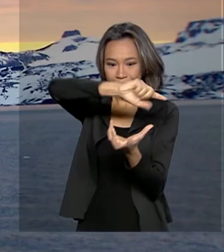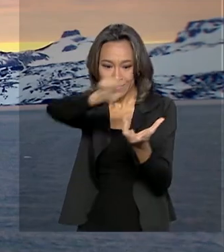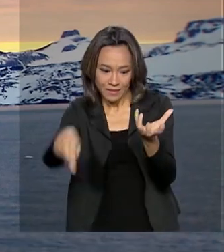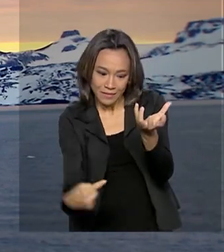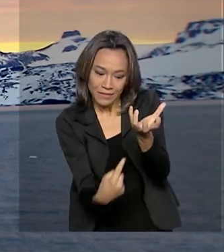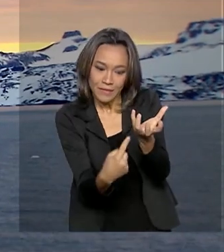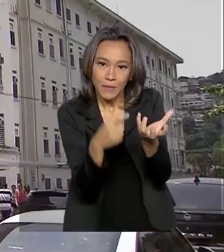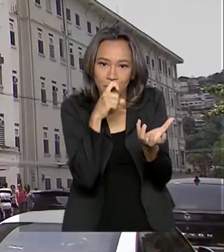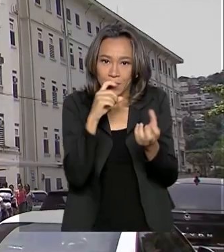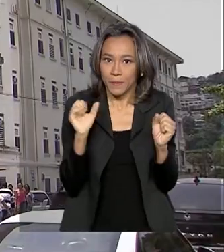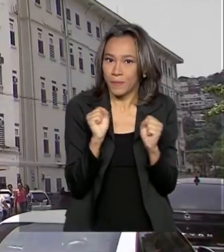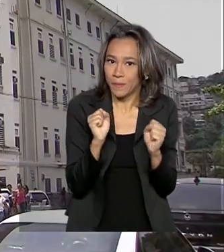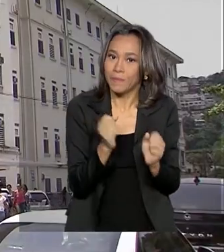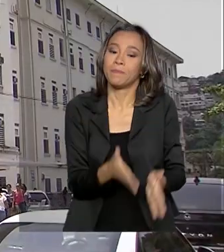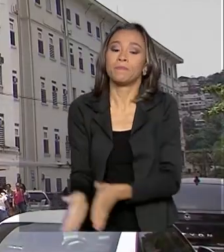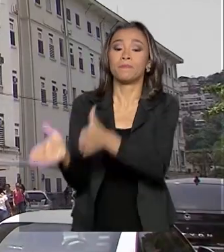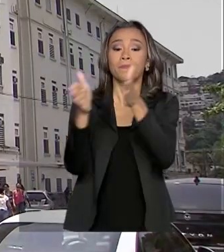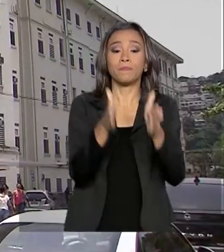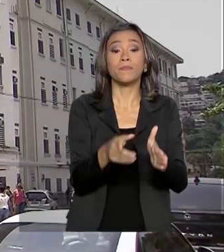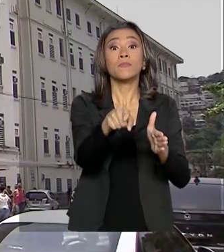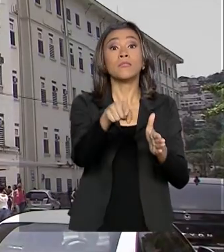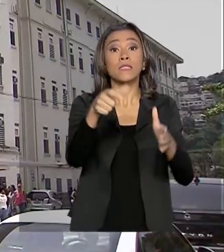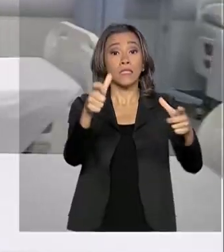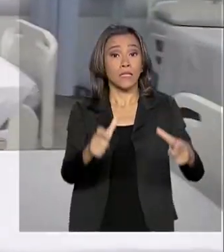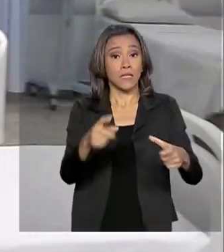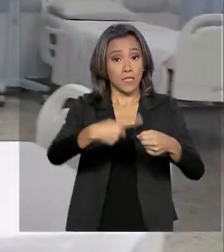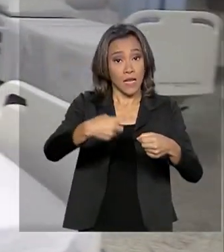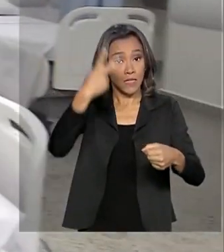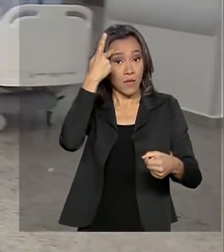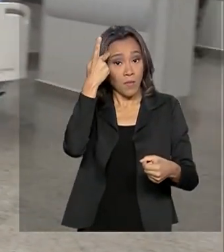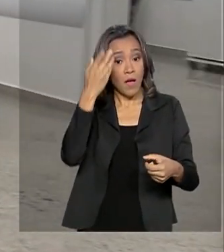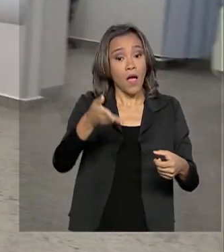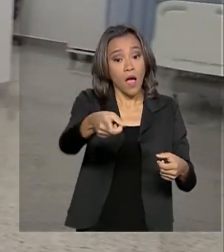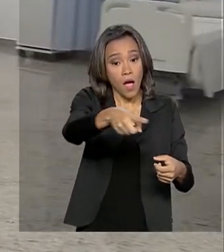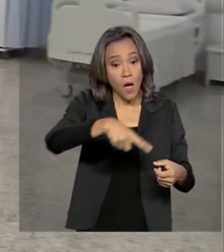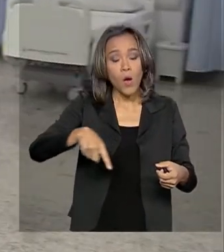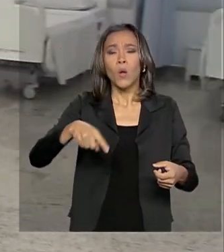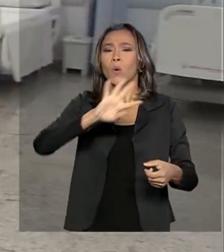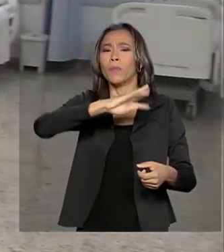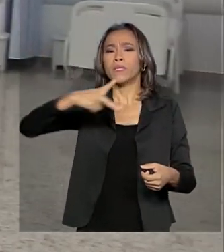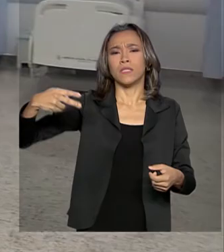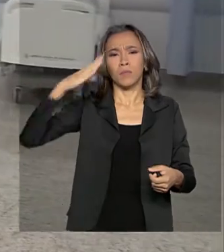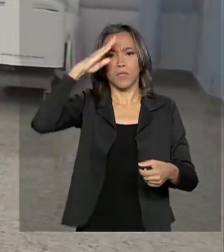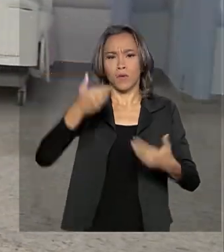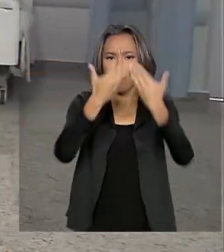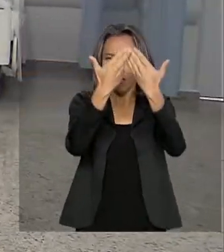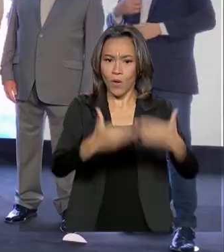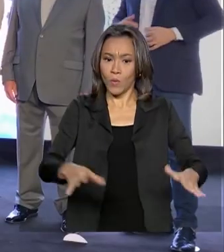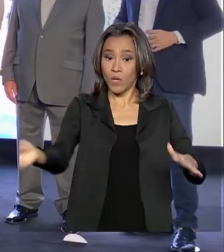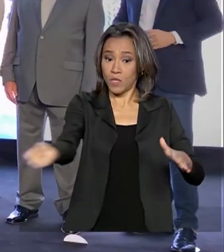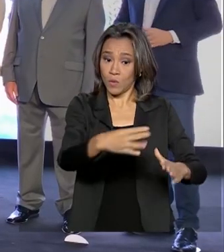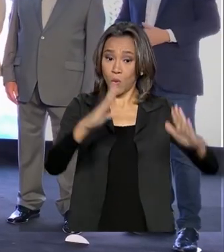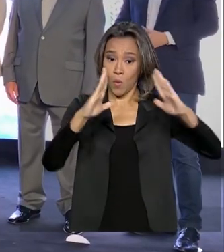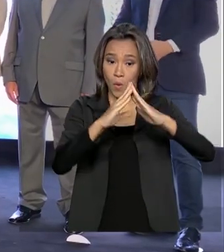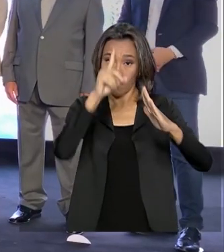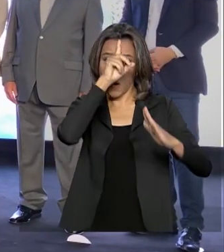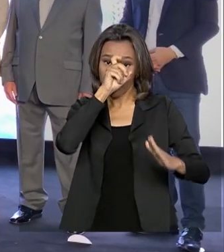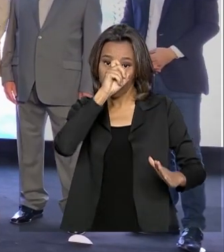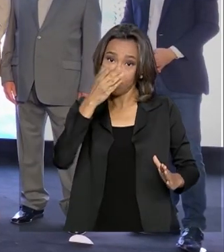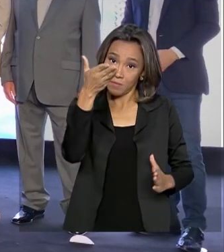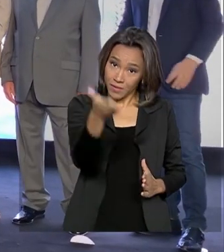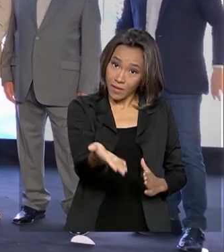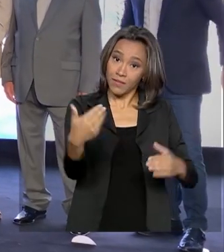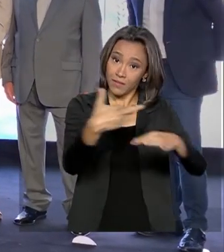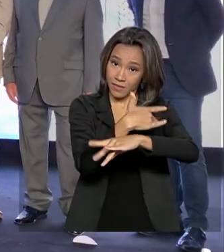gelado. Em Santos, São Paulo, presidente Jair Bolsonaro inaugura novo pronto-socorro da Santa Casa de Misericórdia